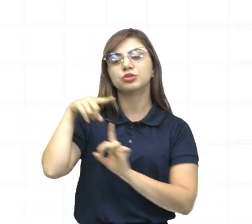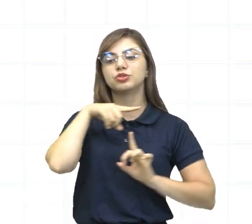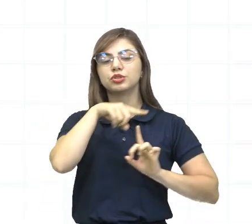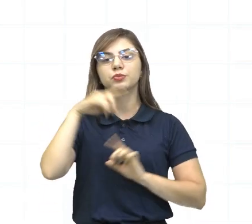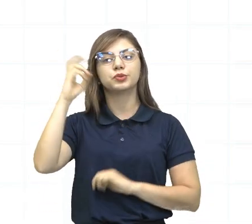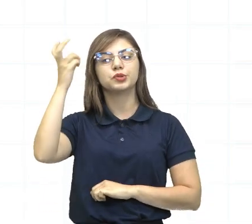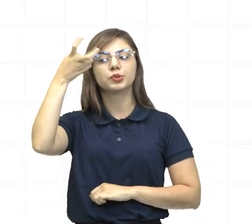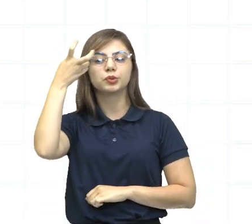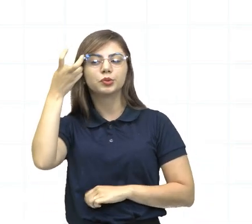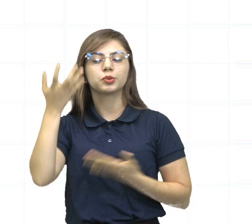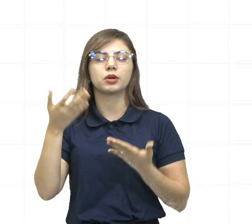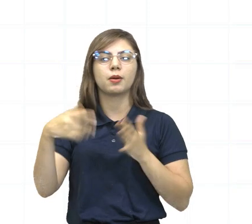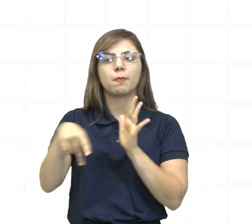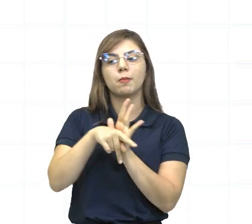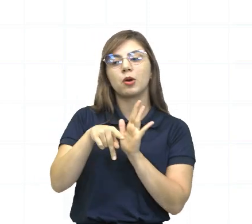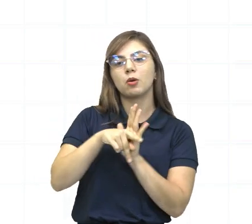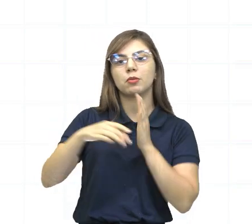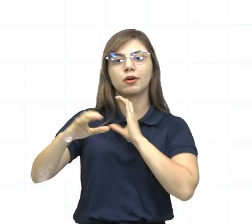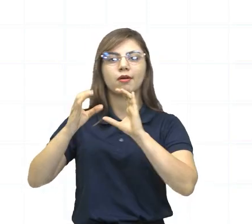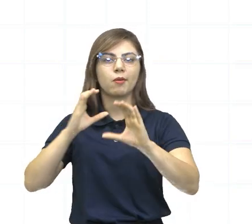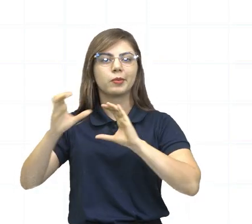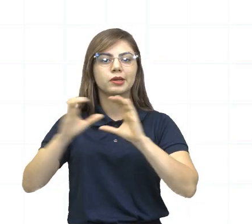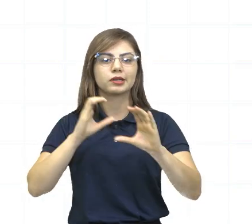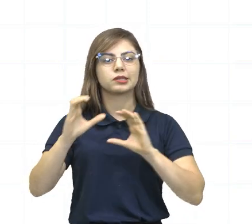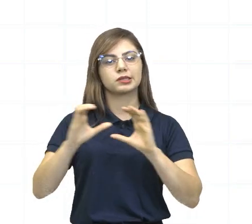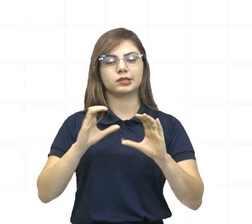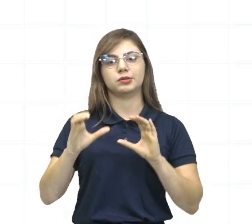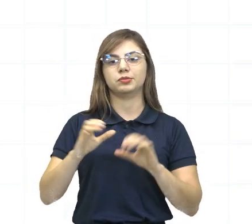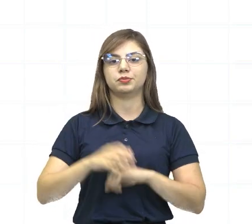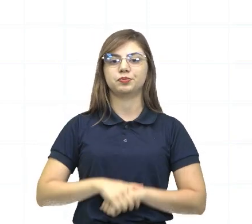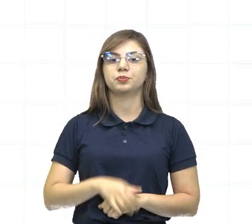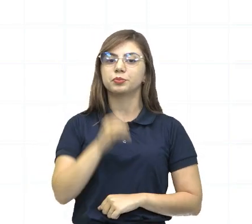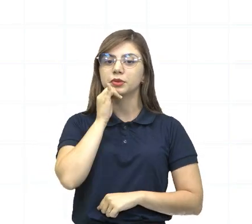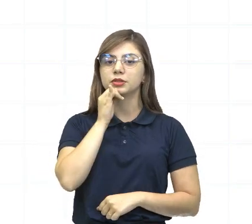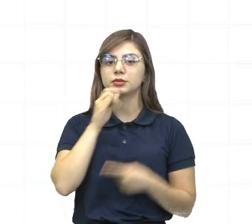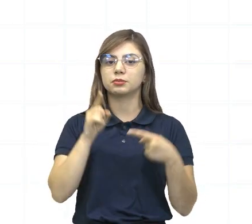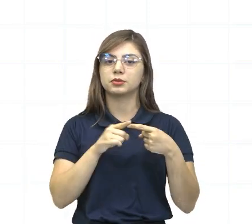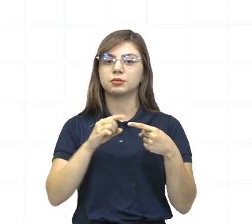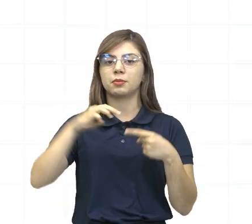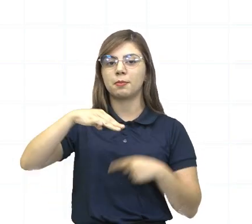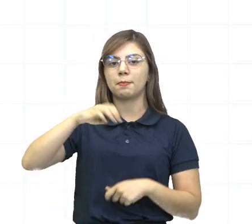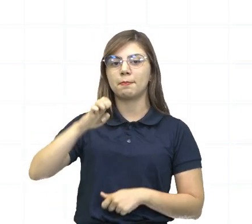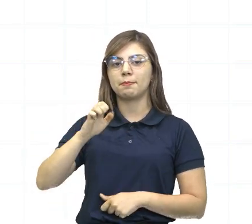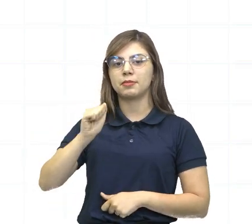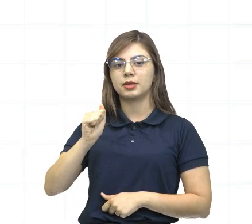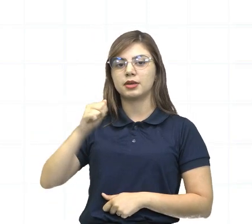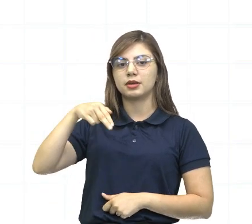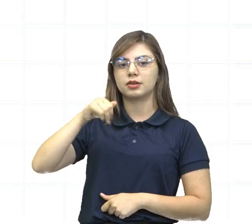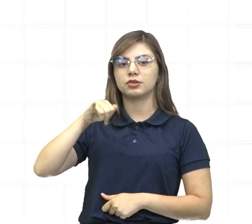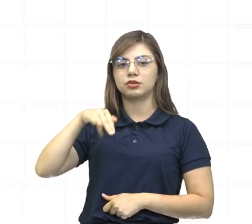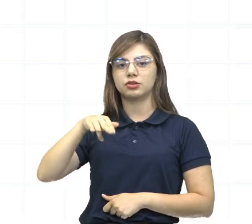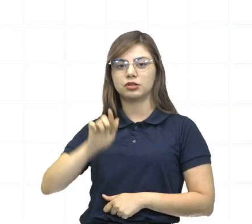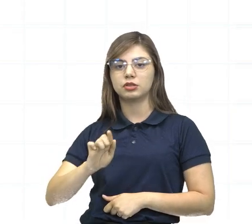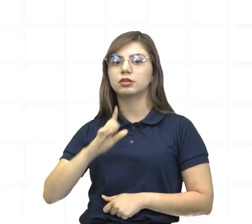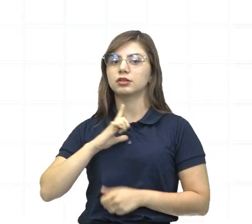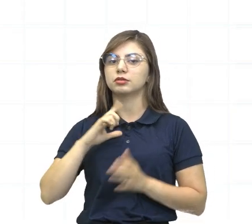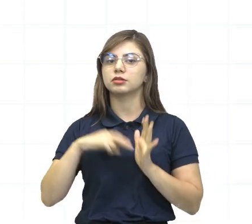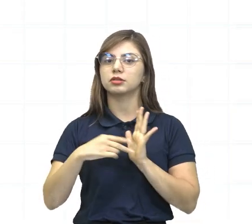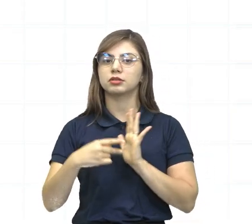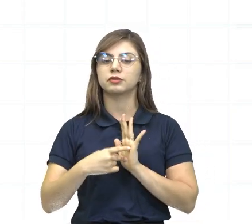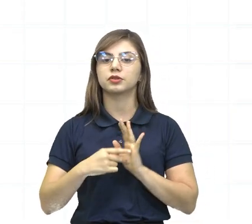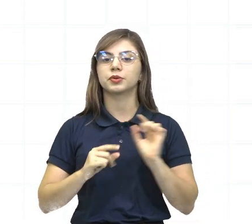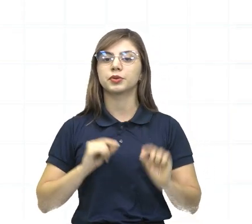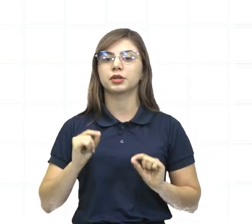pessoas normalmente se comunicam. O que significa? Meaning, significado. Derived from context, é derivado